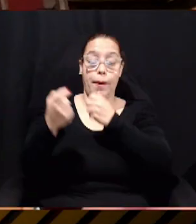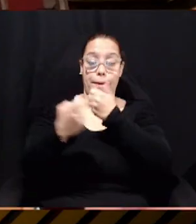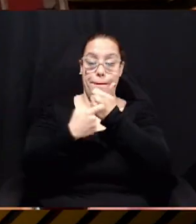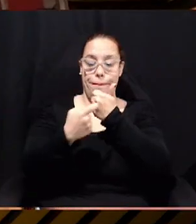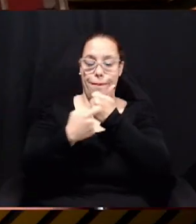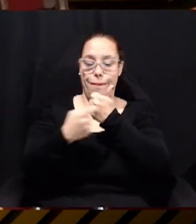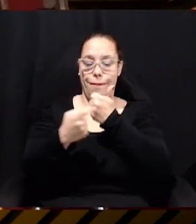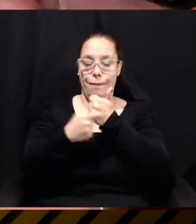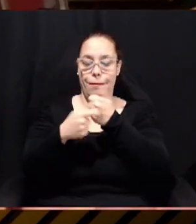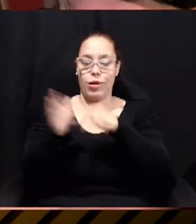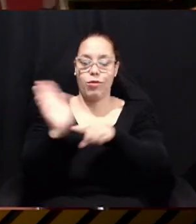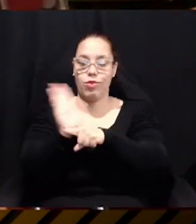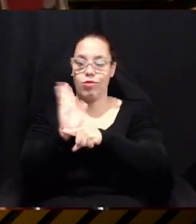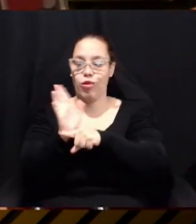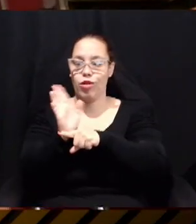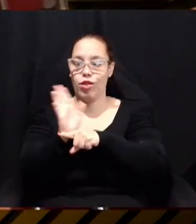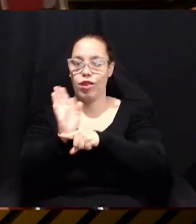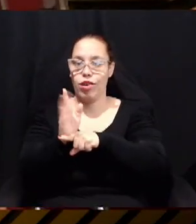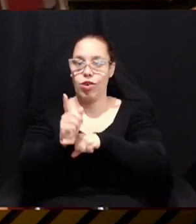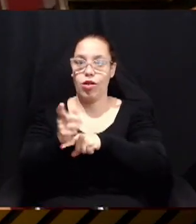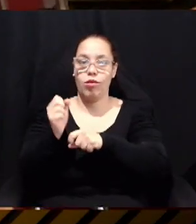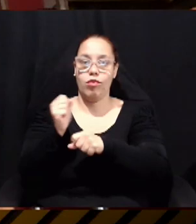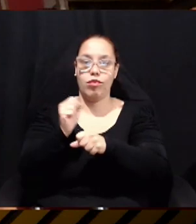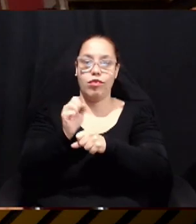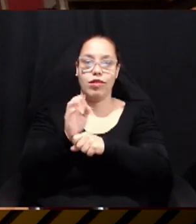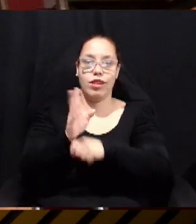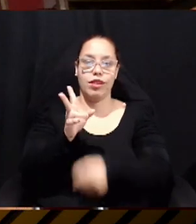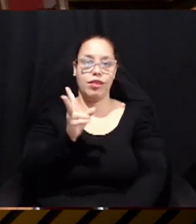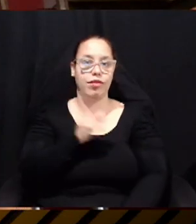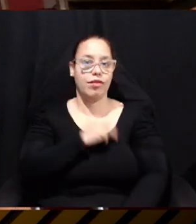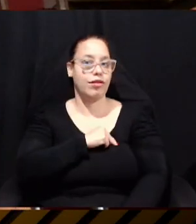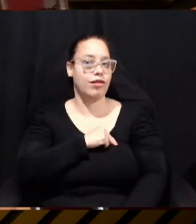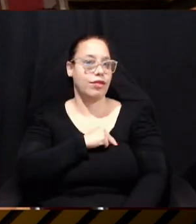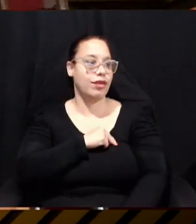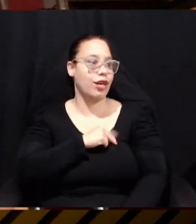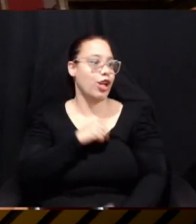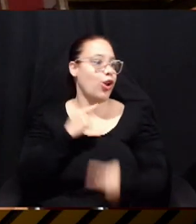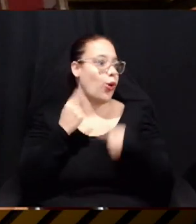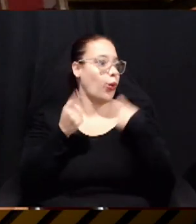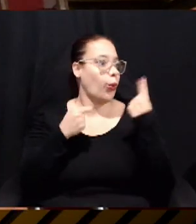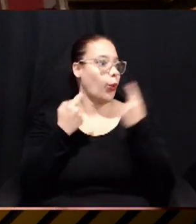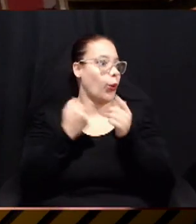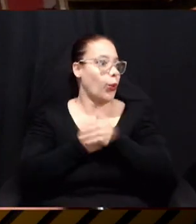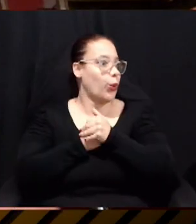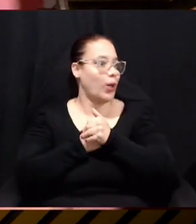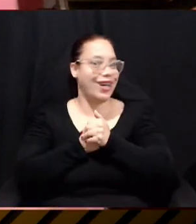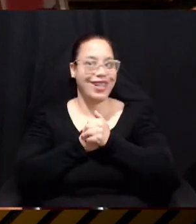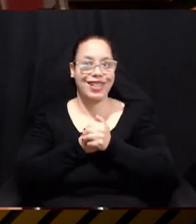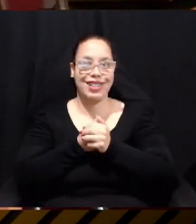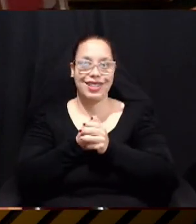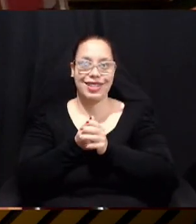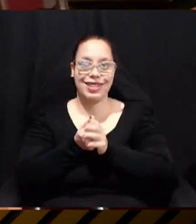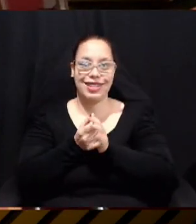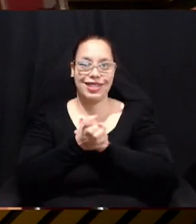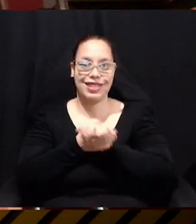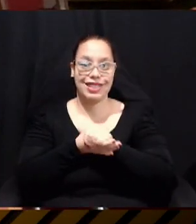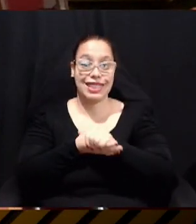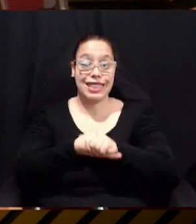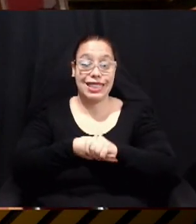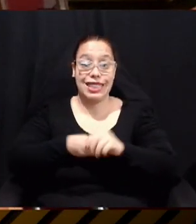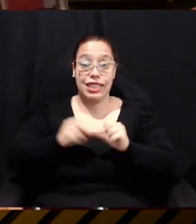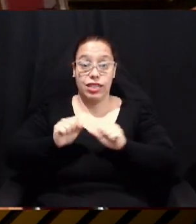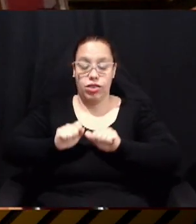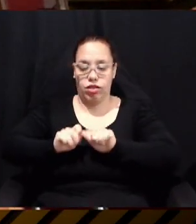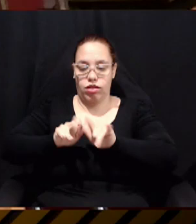último filme, tá ligado? Aí você fica, caramba, olha só que doideira. Então, ele tem um poder de viralizar muito diferente,